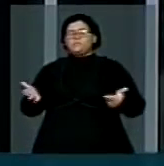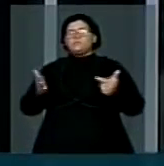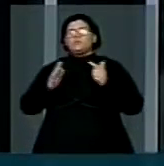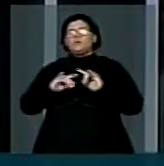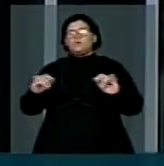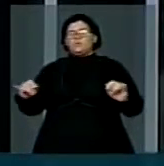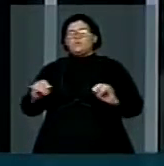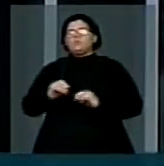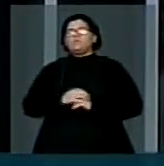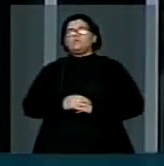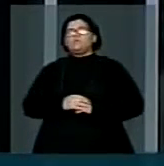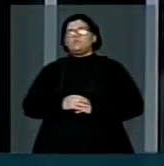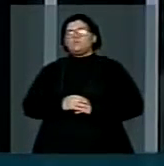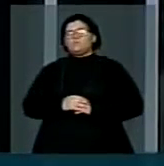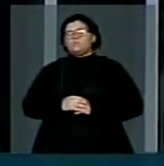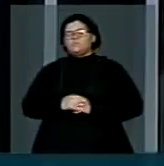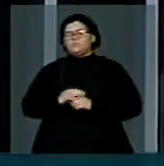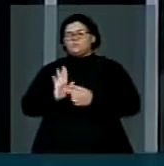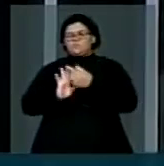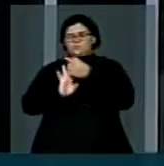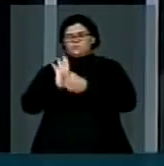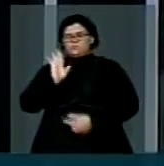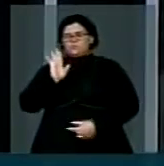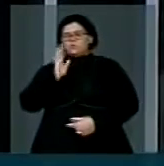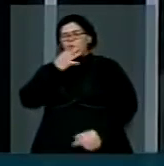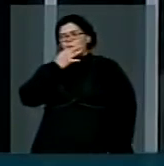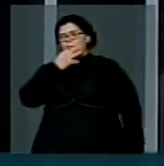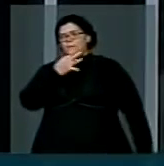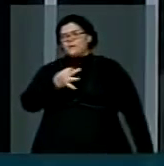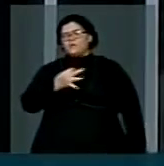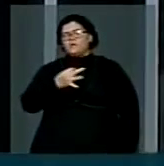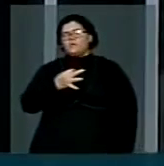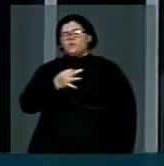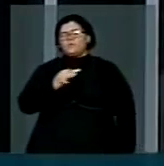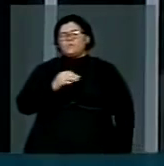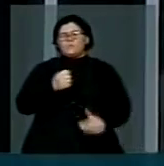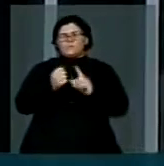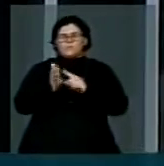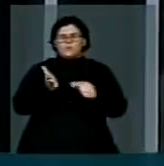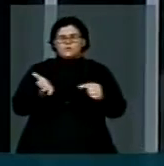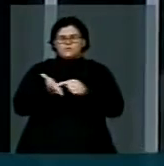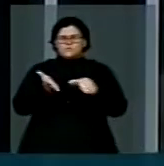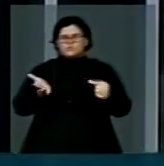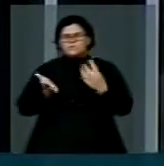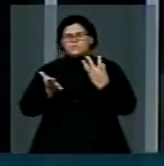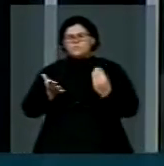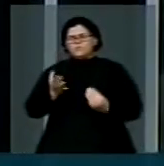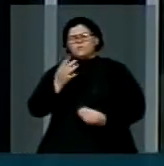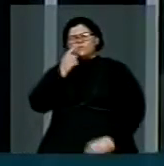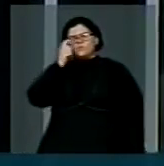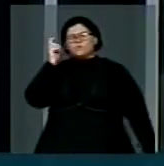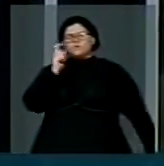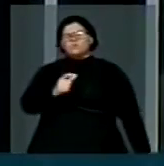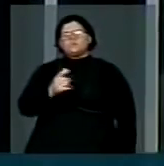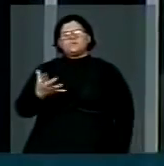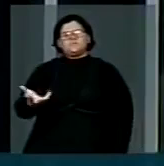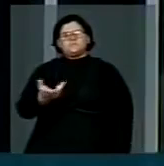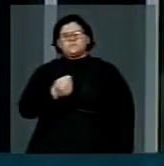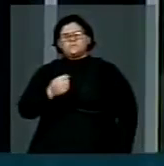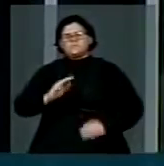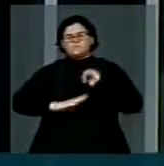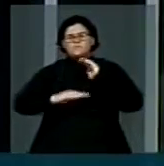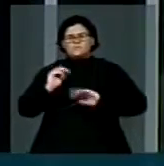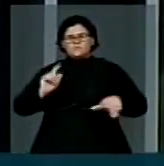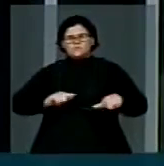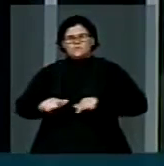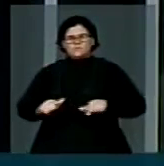do dia 8 de maio, na coluna Opinião, um artigo muito interessante e lustro sobre o trabalho decente